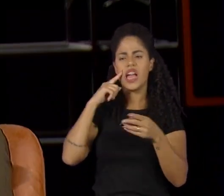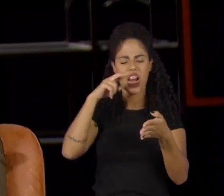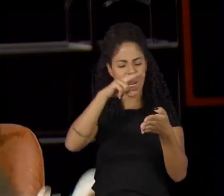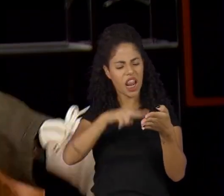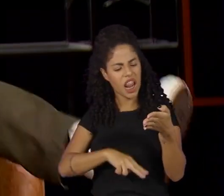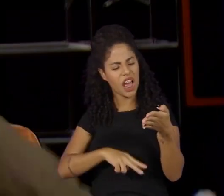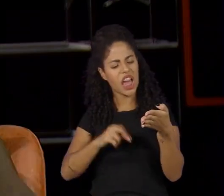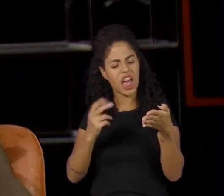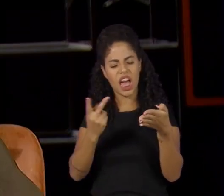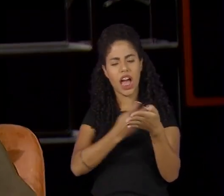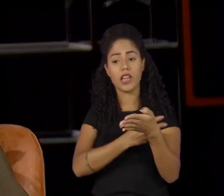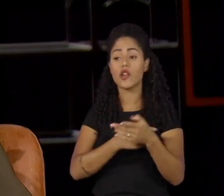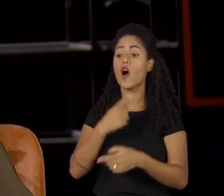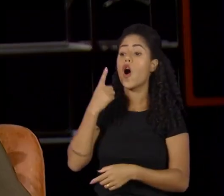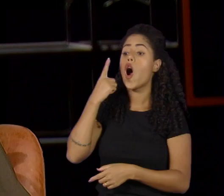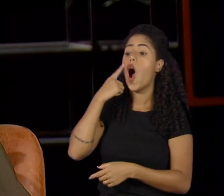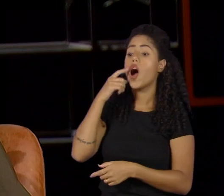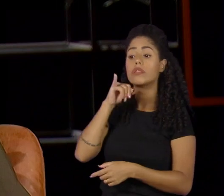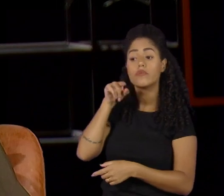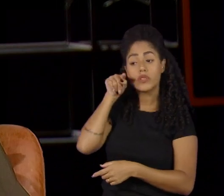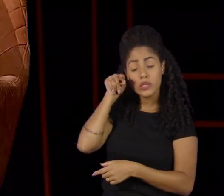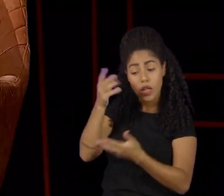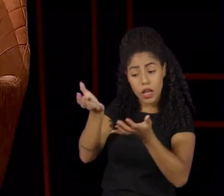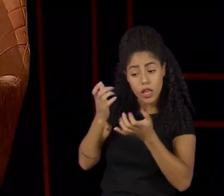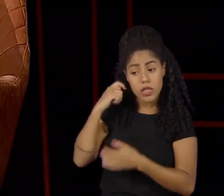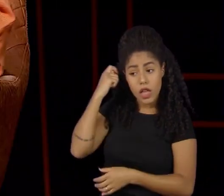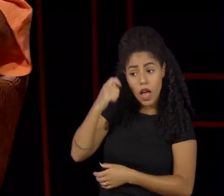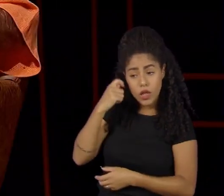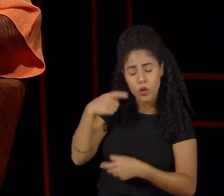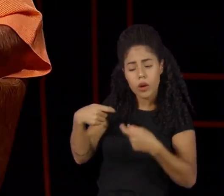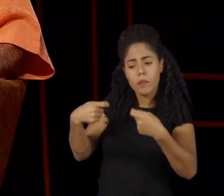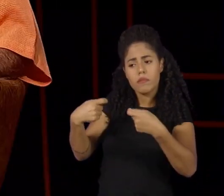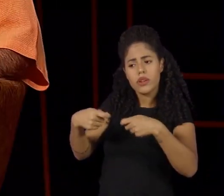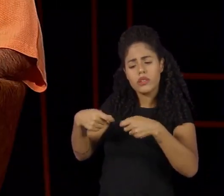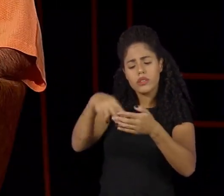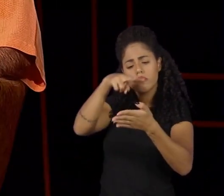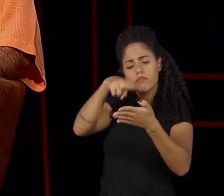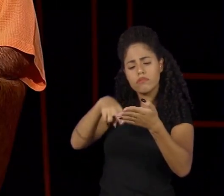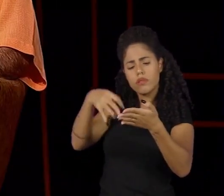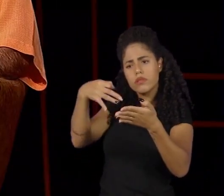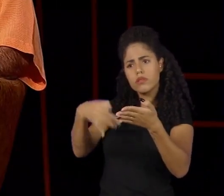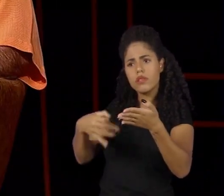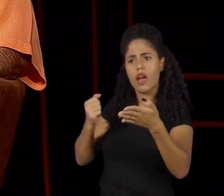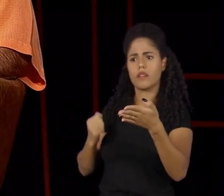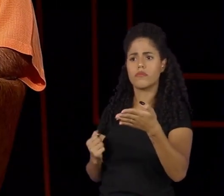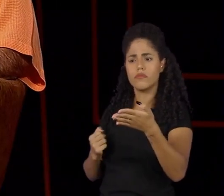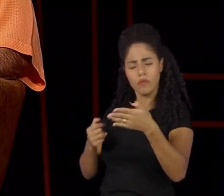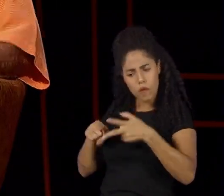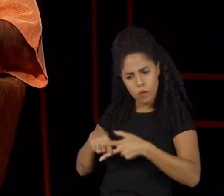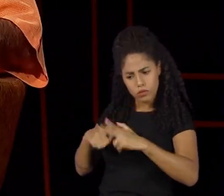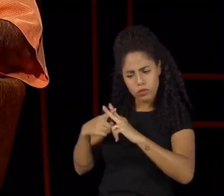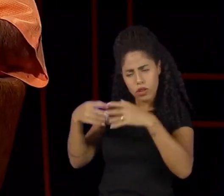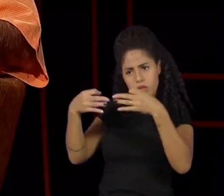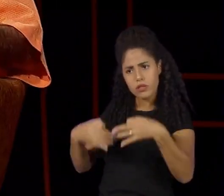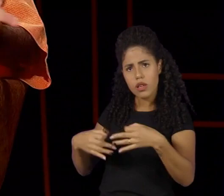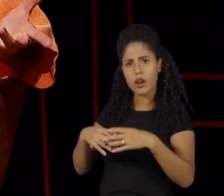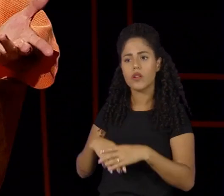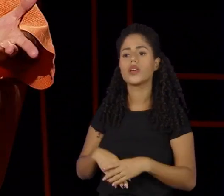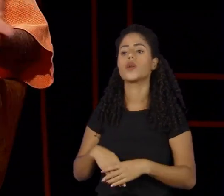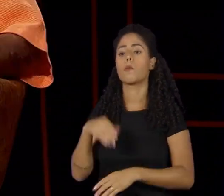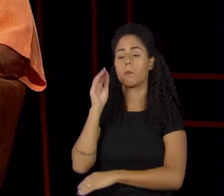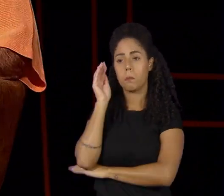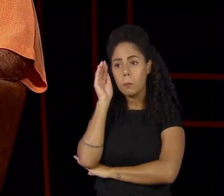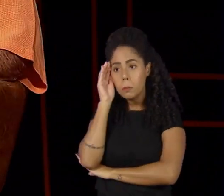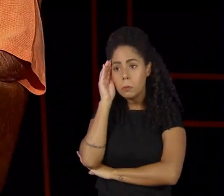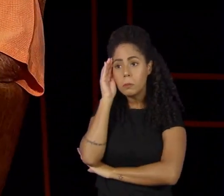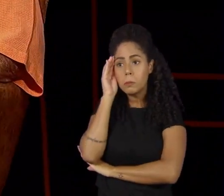texto assim, ele me parou e falou, olha, se você quer ser ator, você tem, me falou uma série de coisas que eu falei, puta, e eu escutava, né?